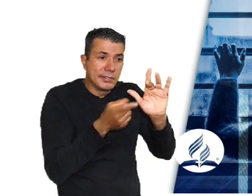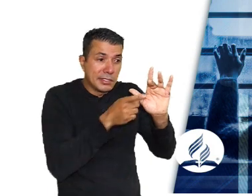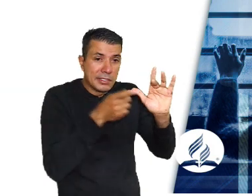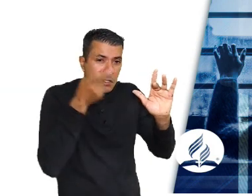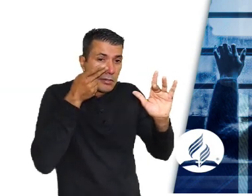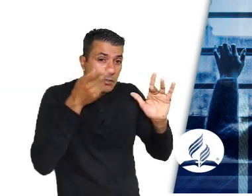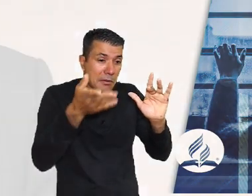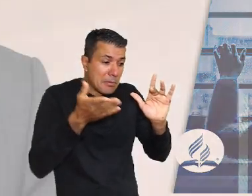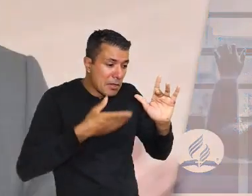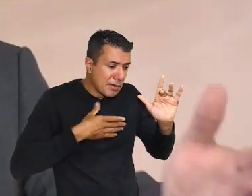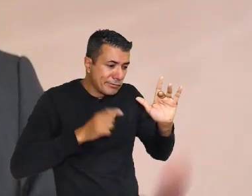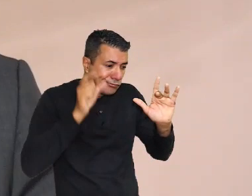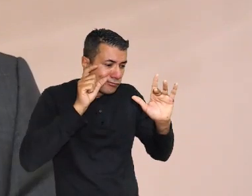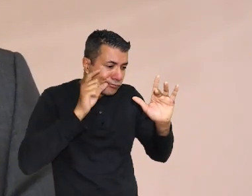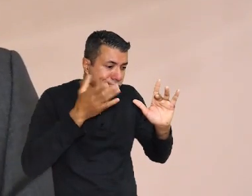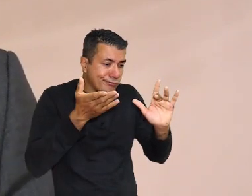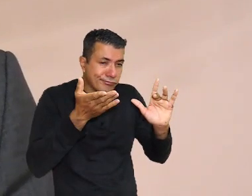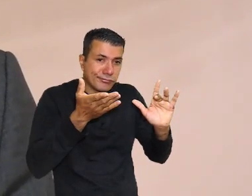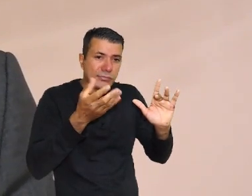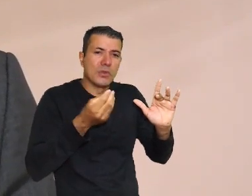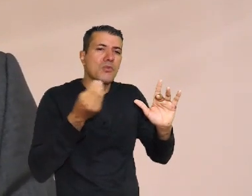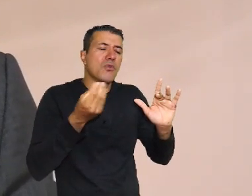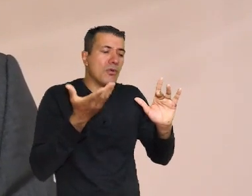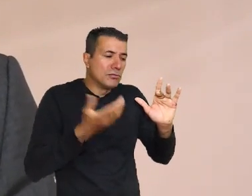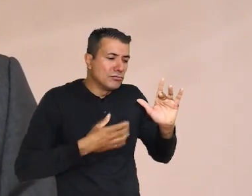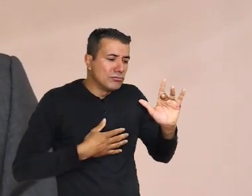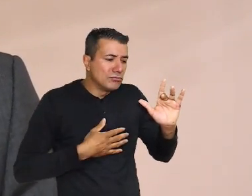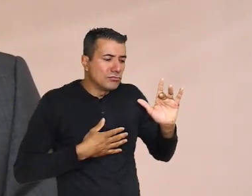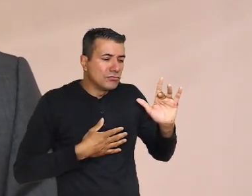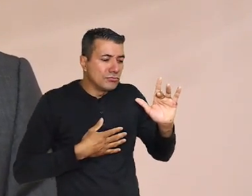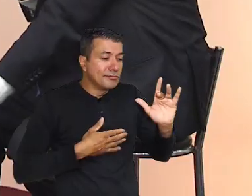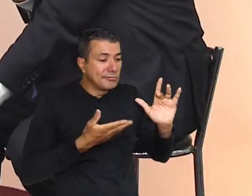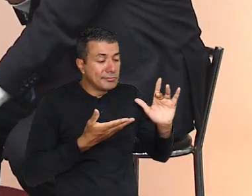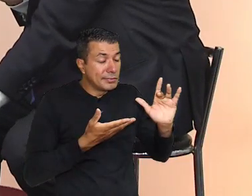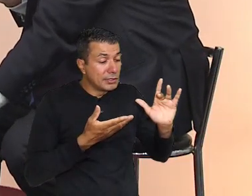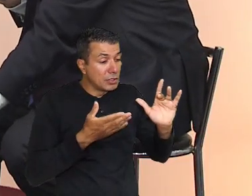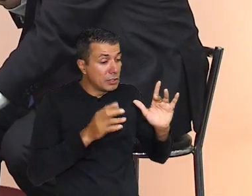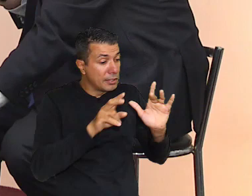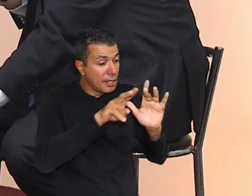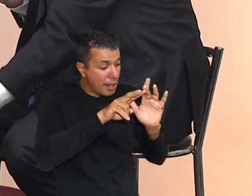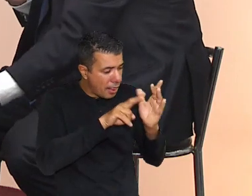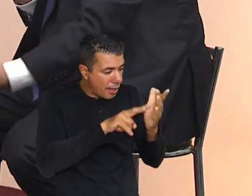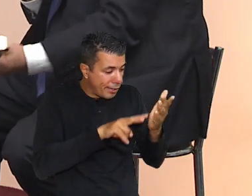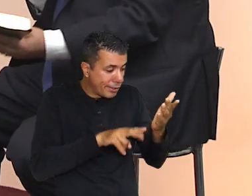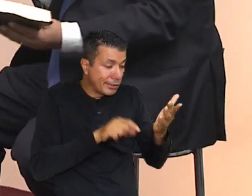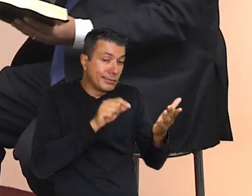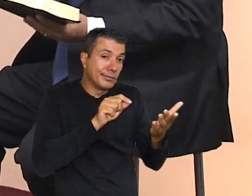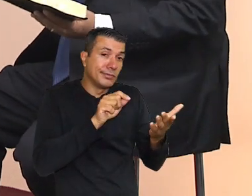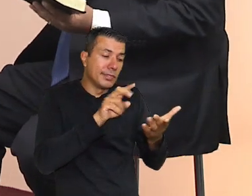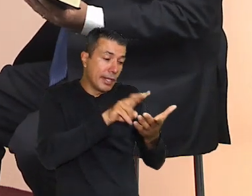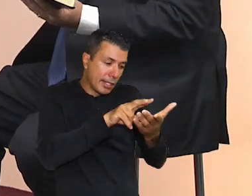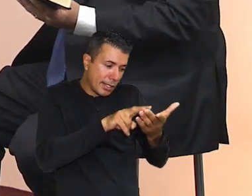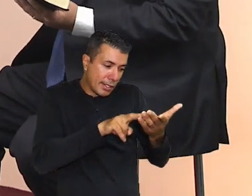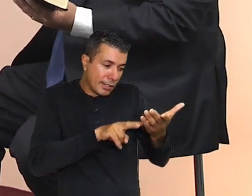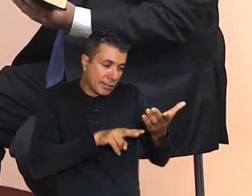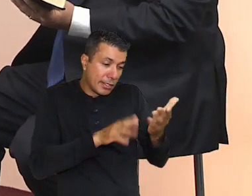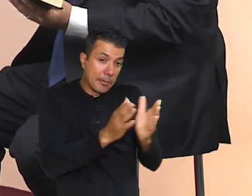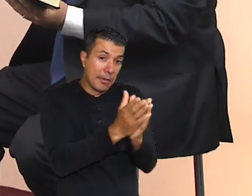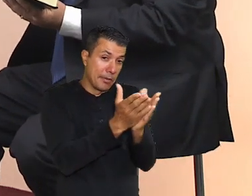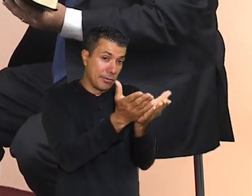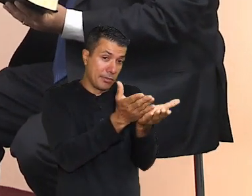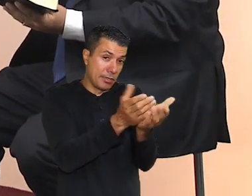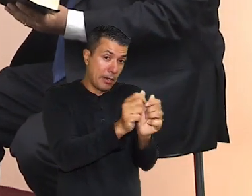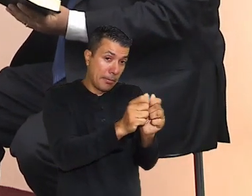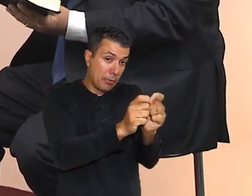estão nos assistindo hoje? O senhor pode nos ajudar com essa pergunta, por favor? Para isso eu quero ler com vocês aqui, já deixei aberto na Bíblia,